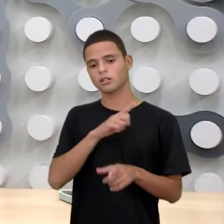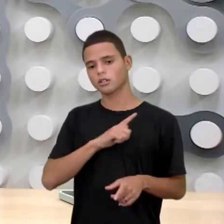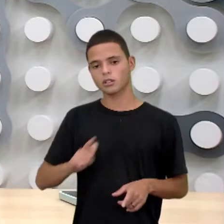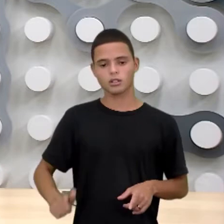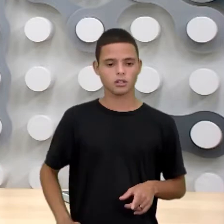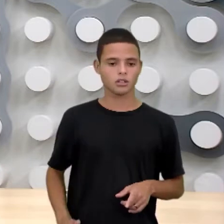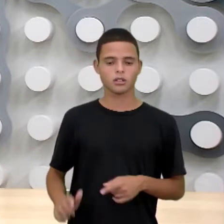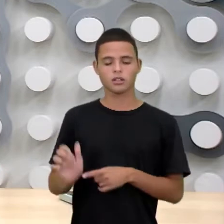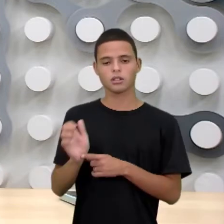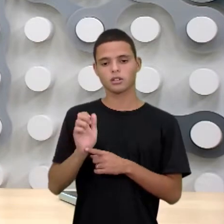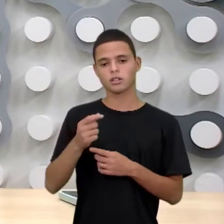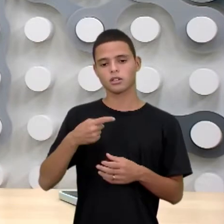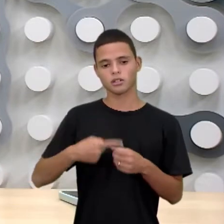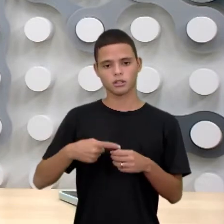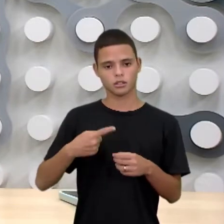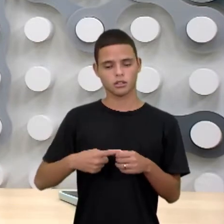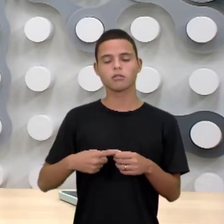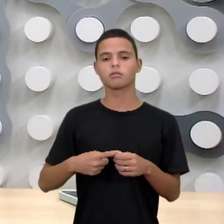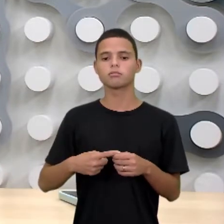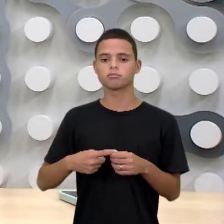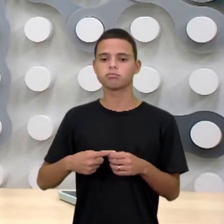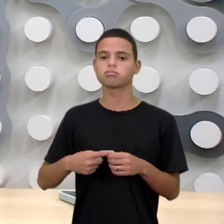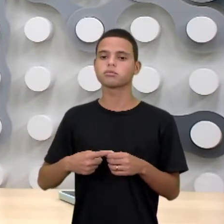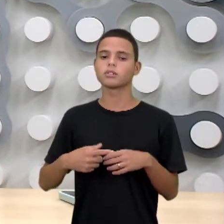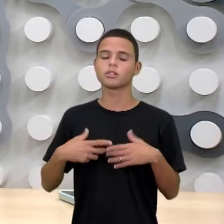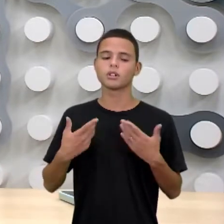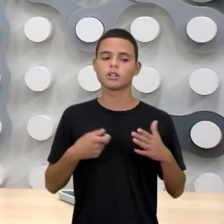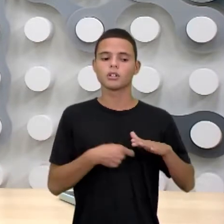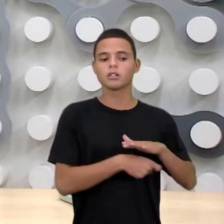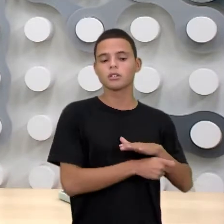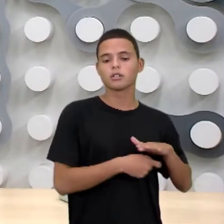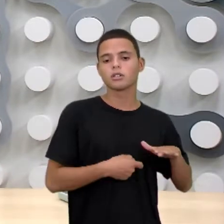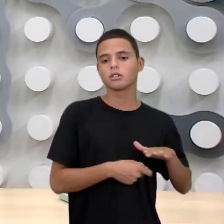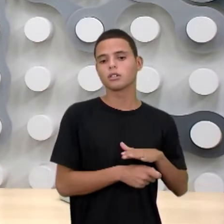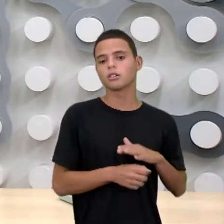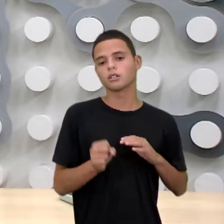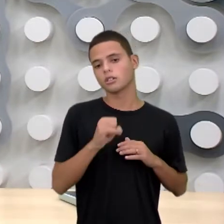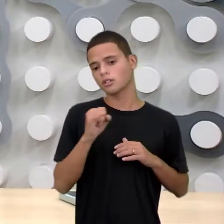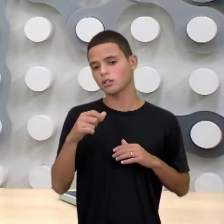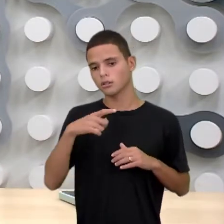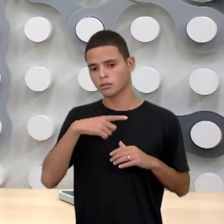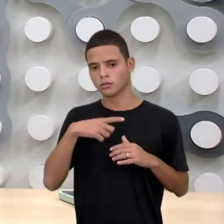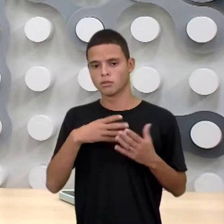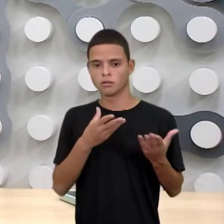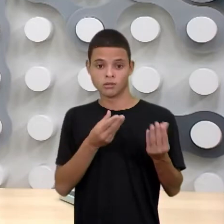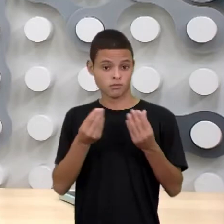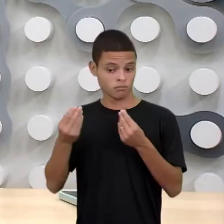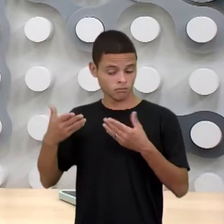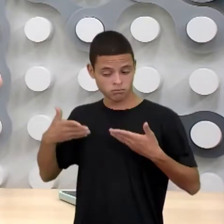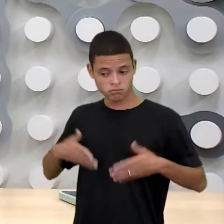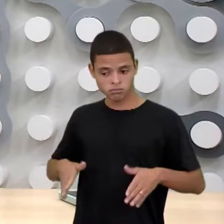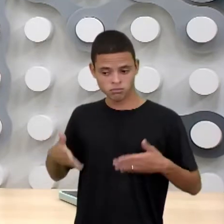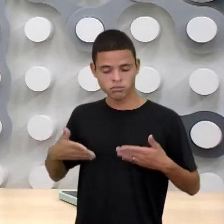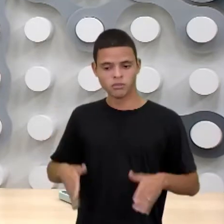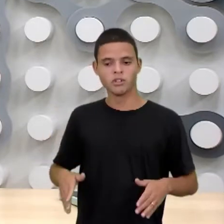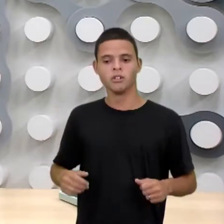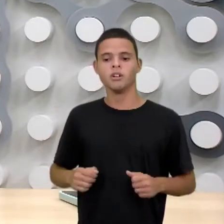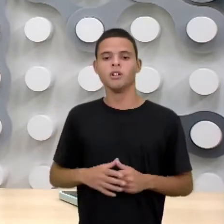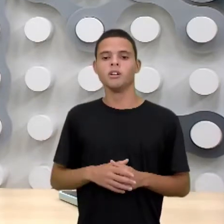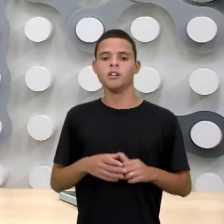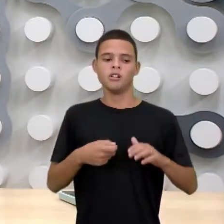governo municipal, né? Para onde nós vamos investir, né? Se há uma grande quantidade de nascimentos, né? Investir mais